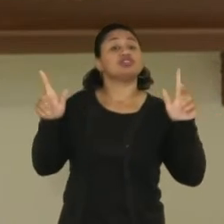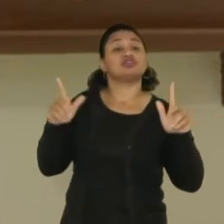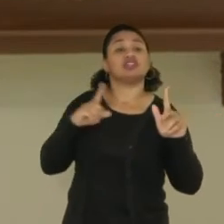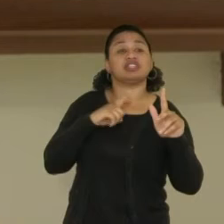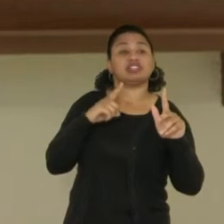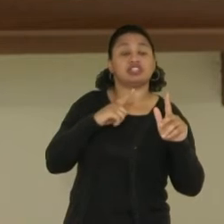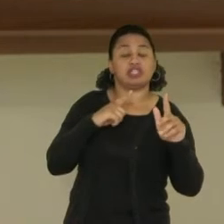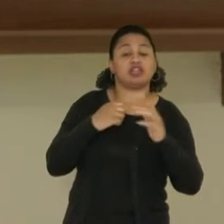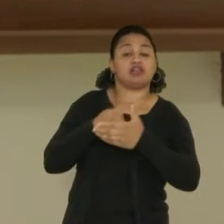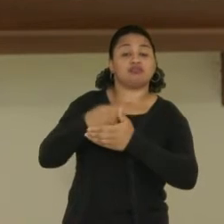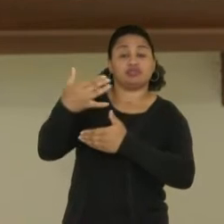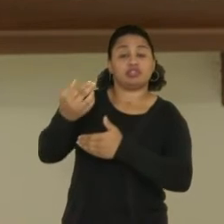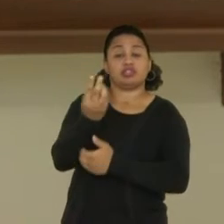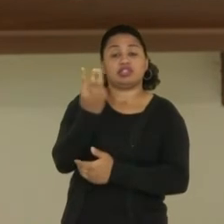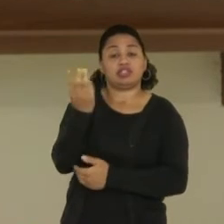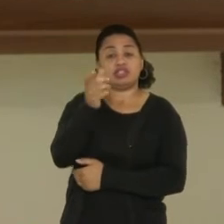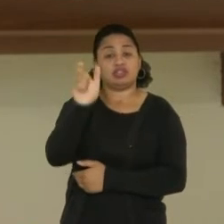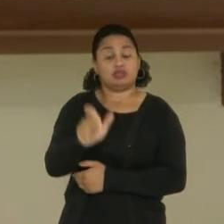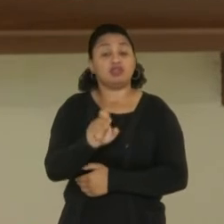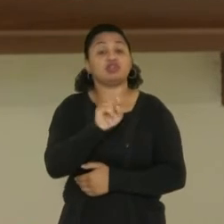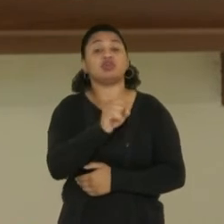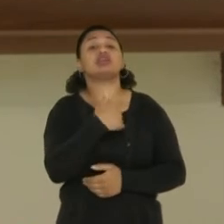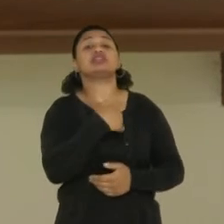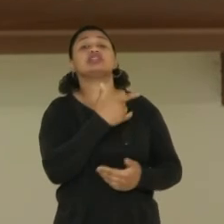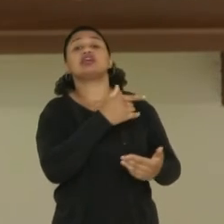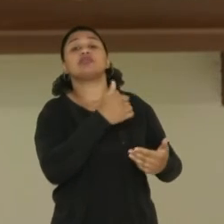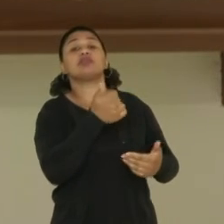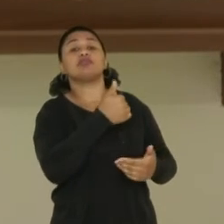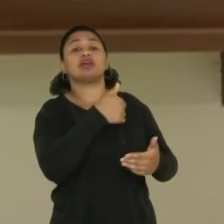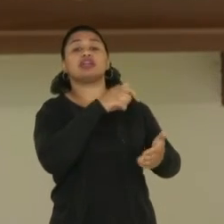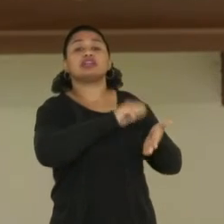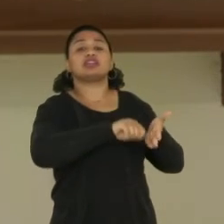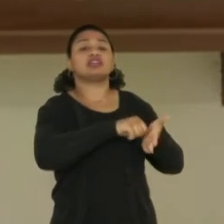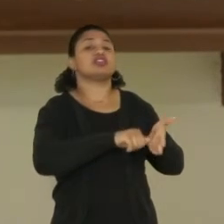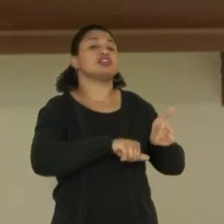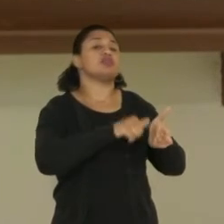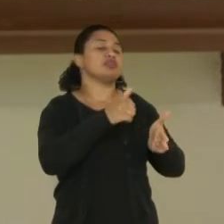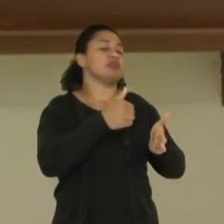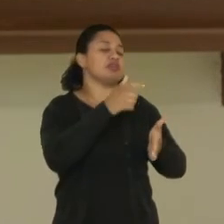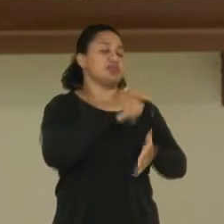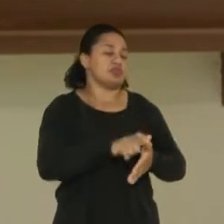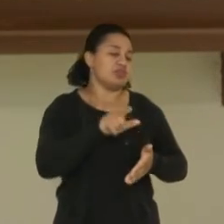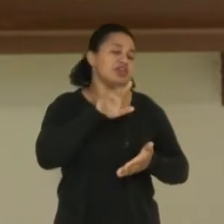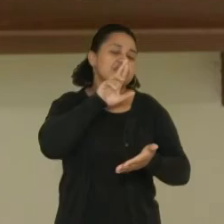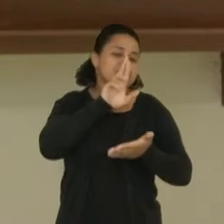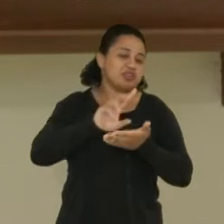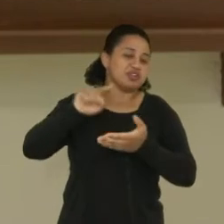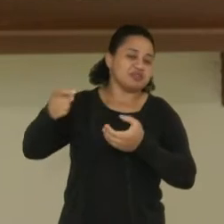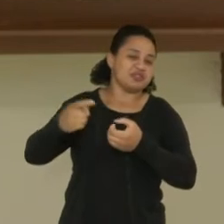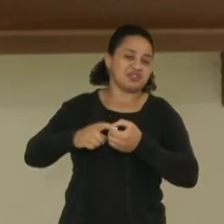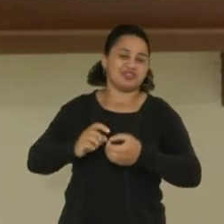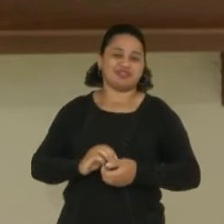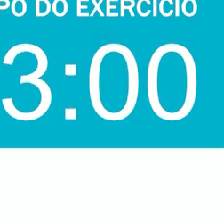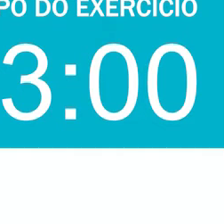uma biografia está em terceira ou em primeira pessoa? Você sabe? Faz aí, eu te aguardo aqui.